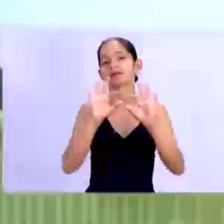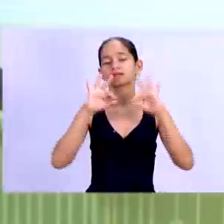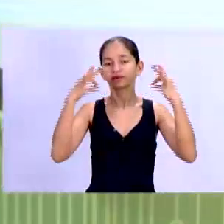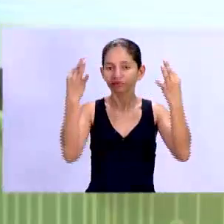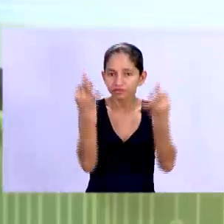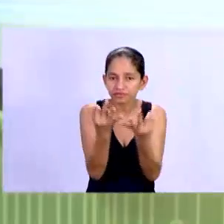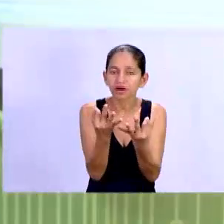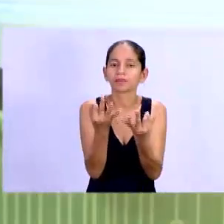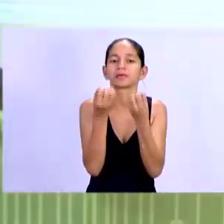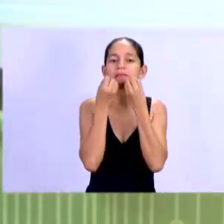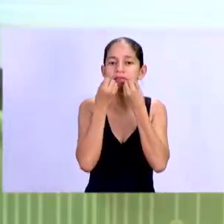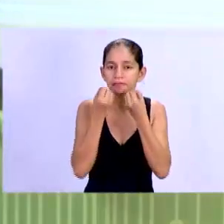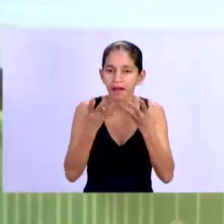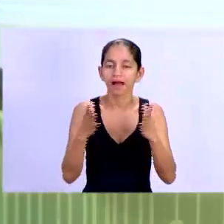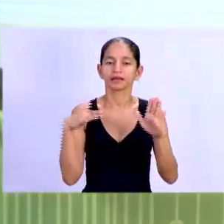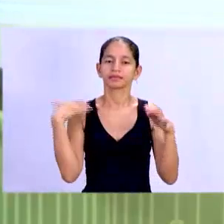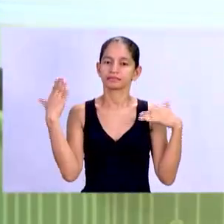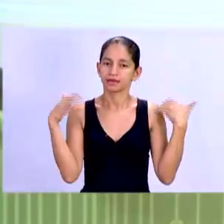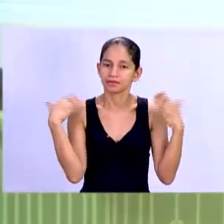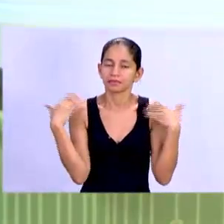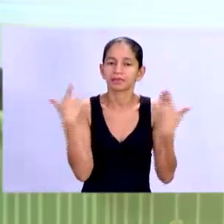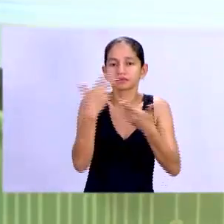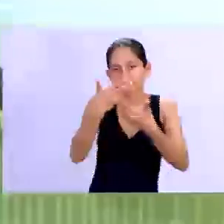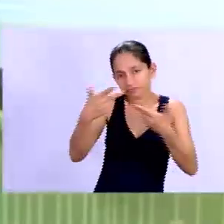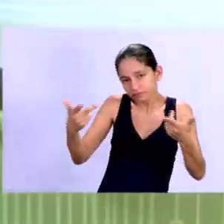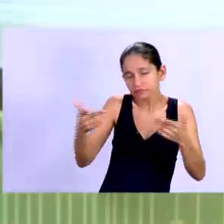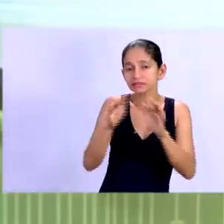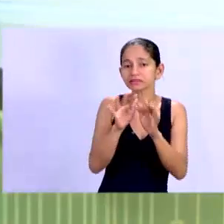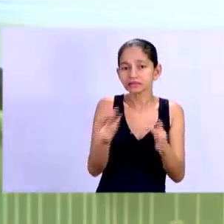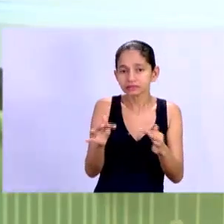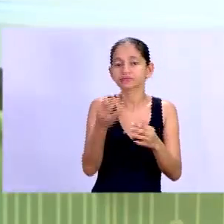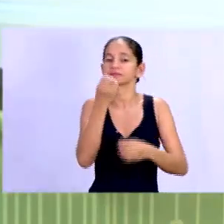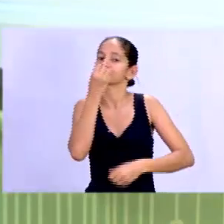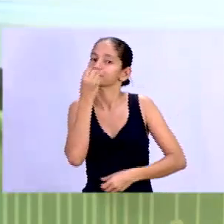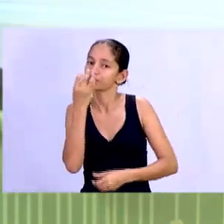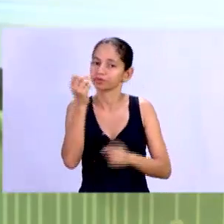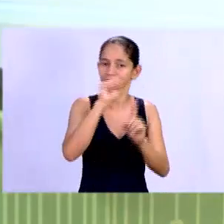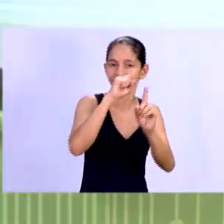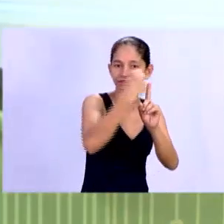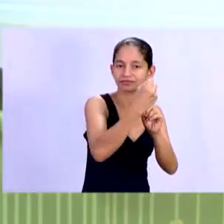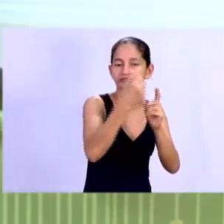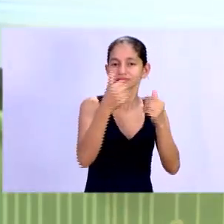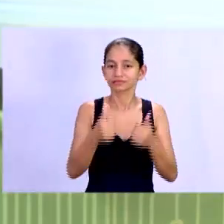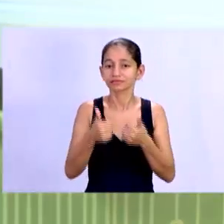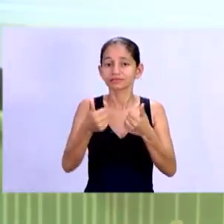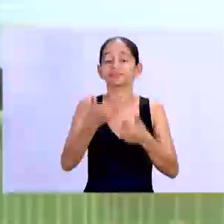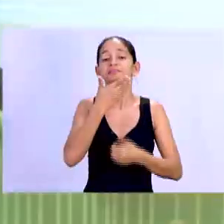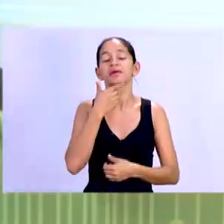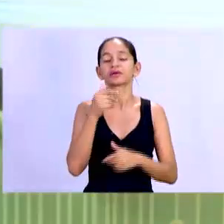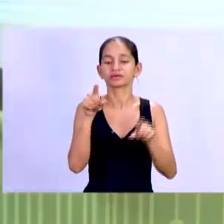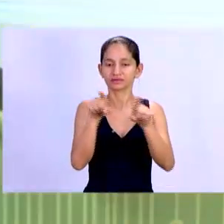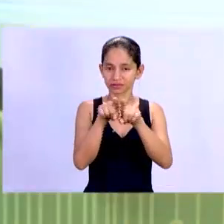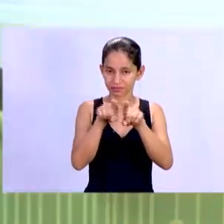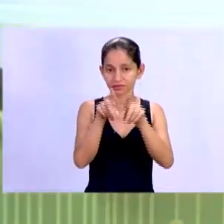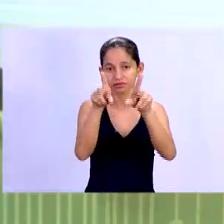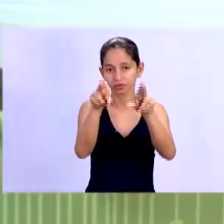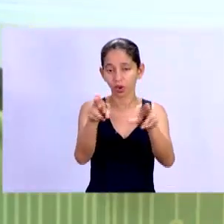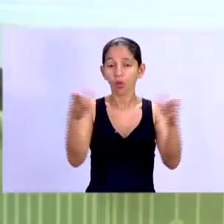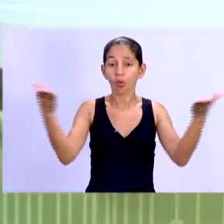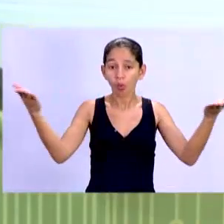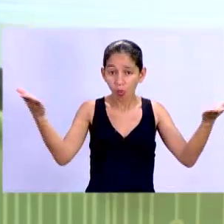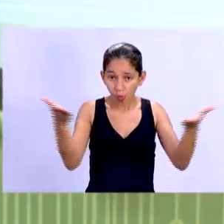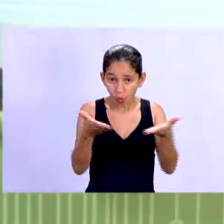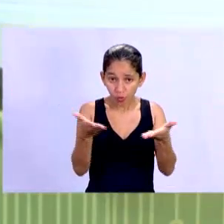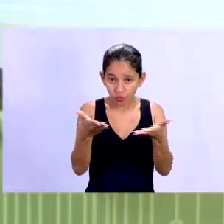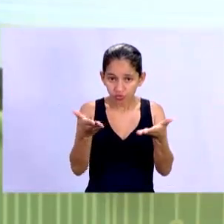família, para o lazer, para que a gente possa ter essas relações sociais. E como hoje nós estamos vivendo em um momento